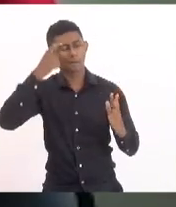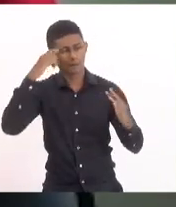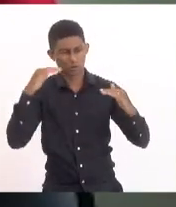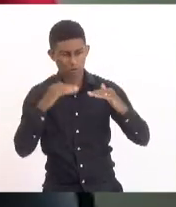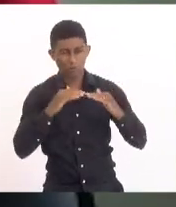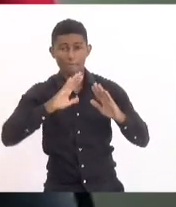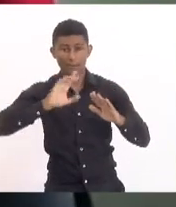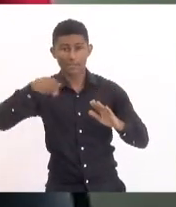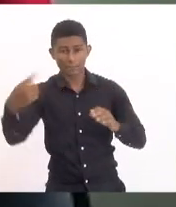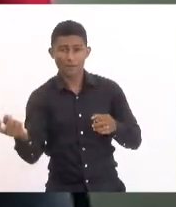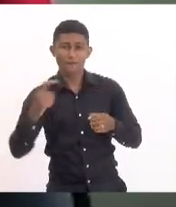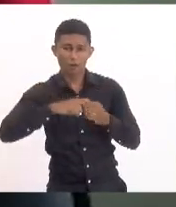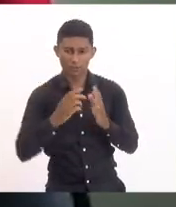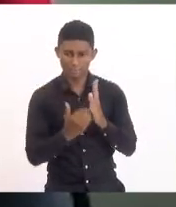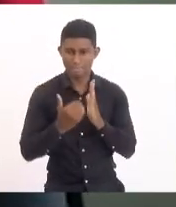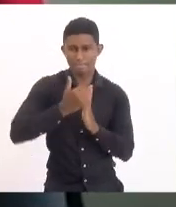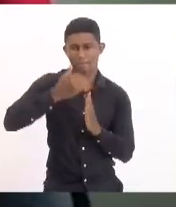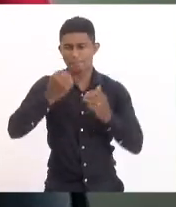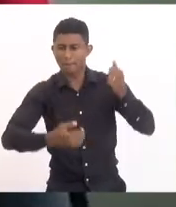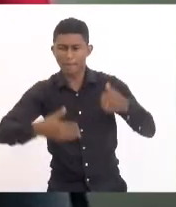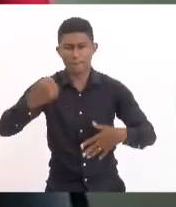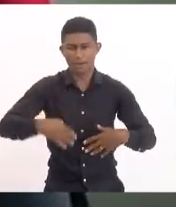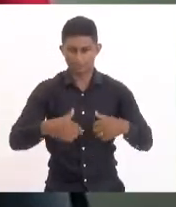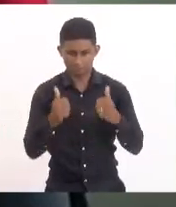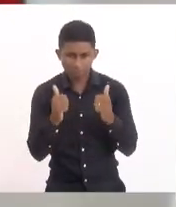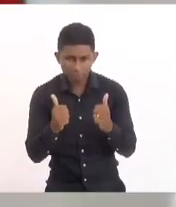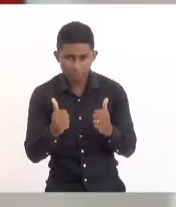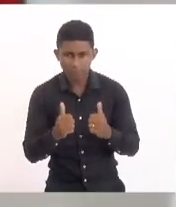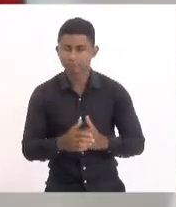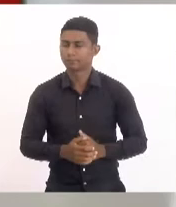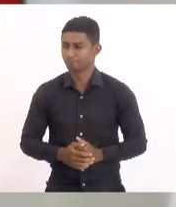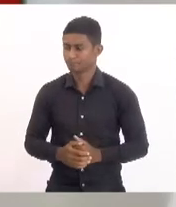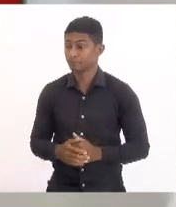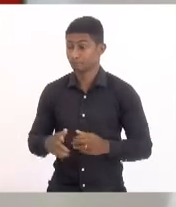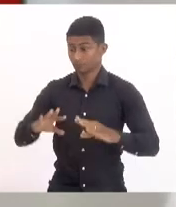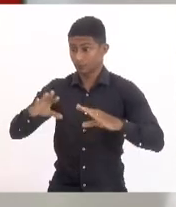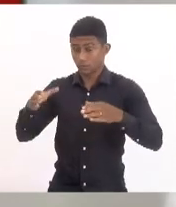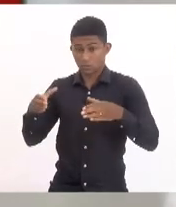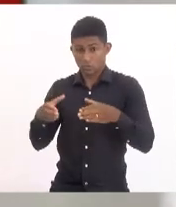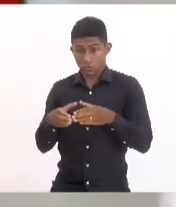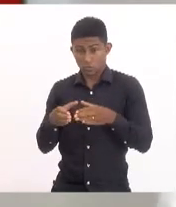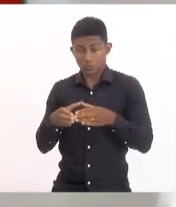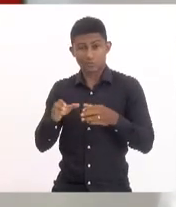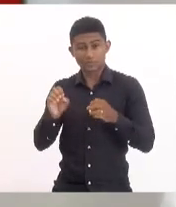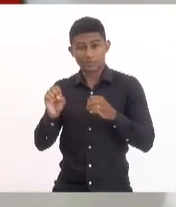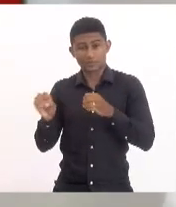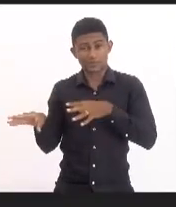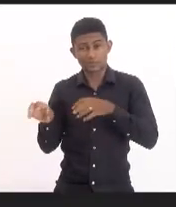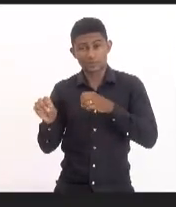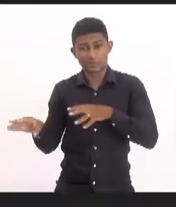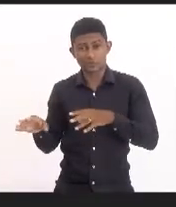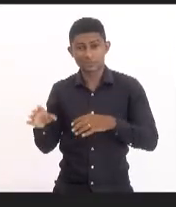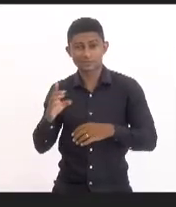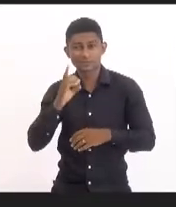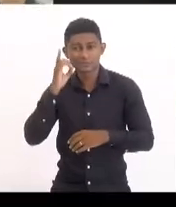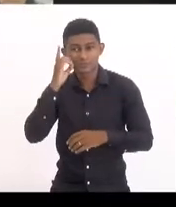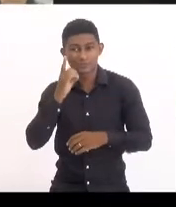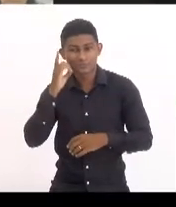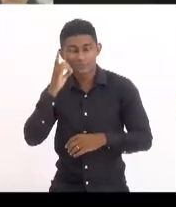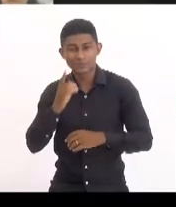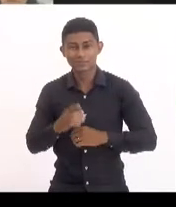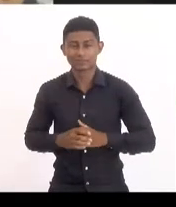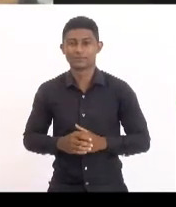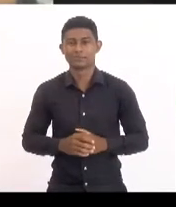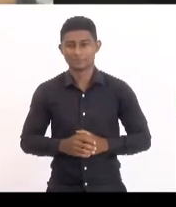audiência pública. Obrigada, presidente. Ok. Pela Comissão de Educação, deputada Zeidan.